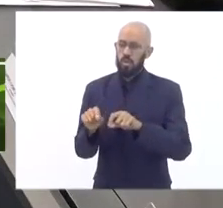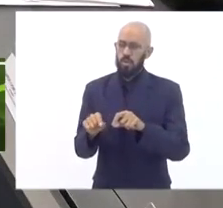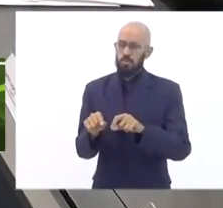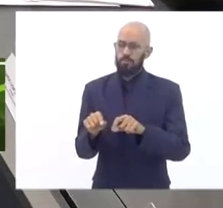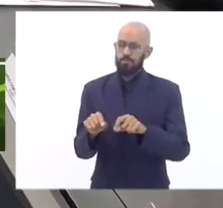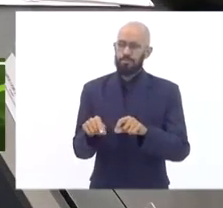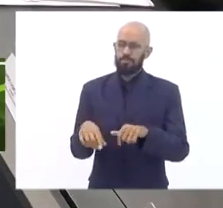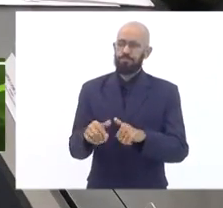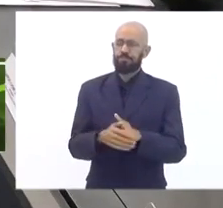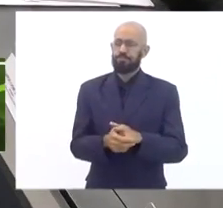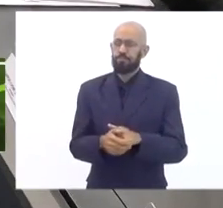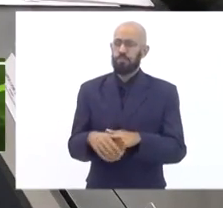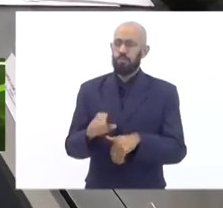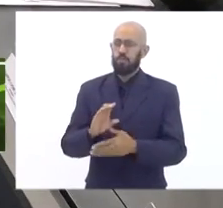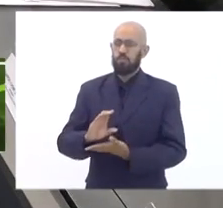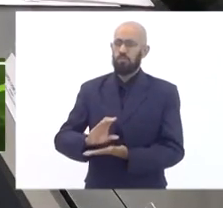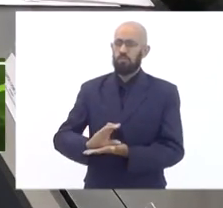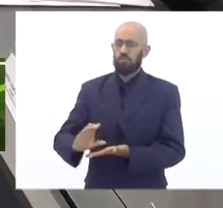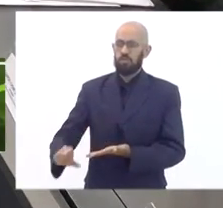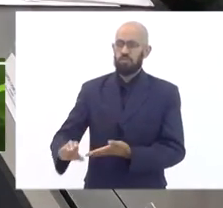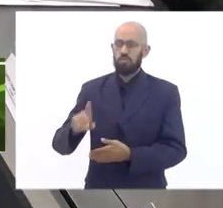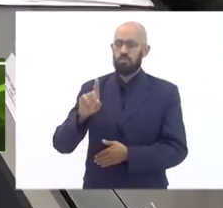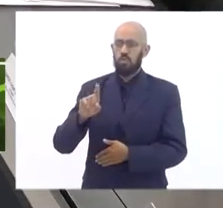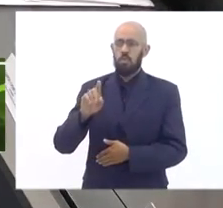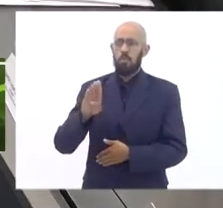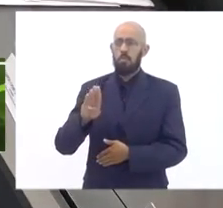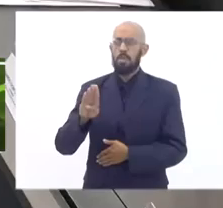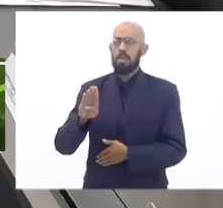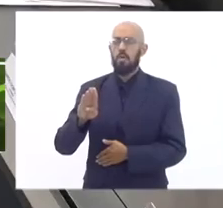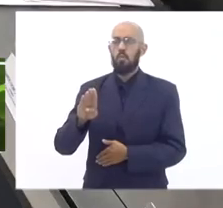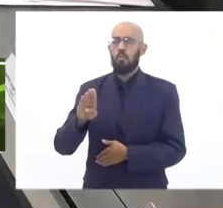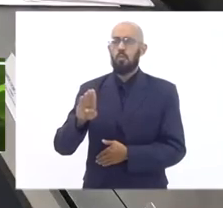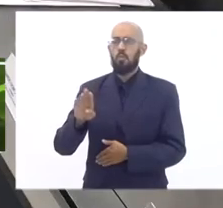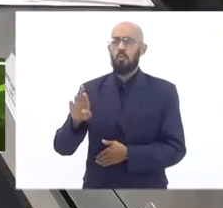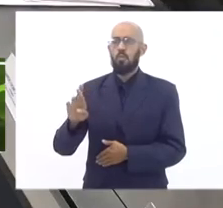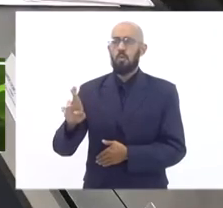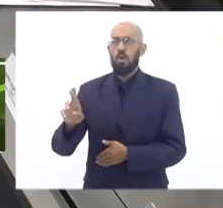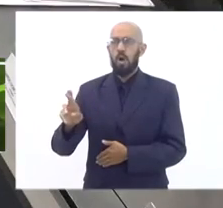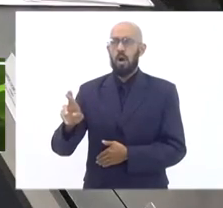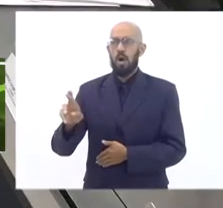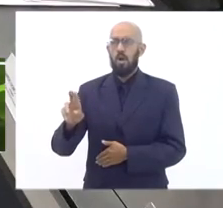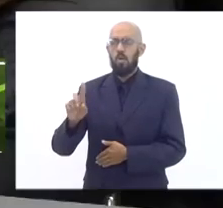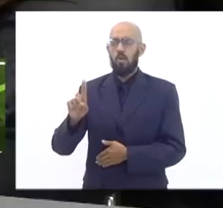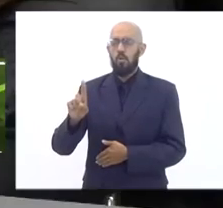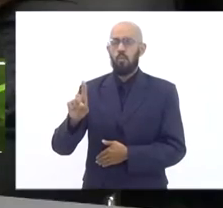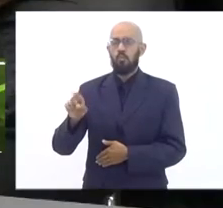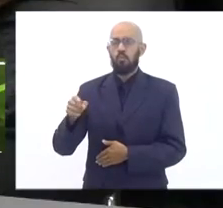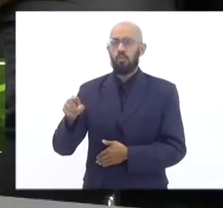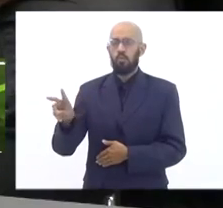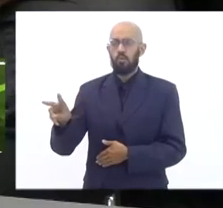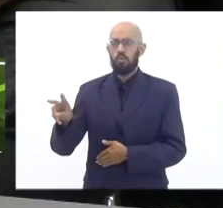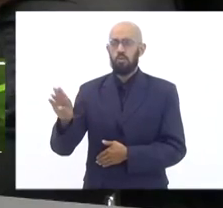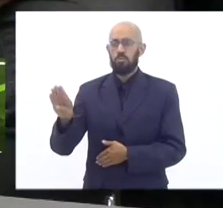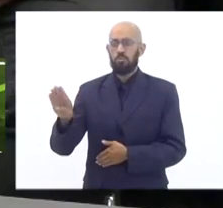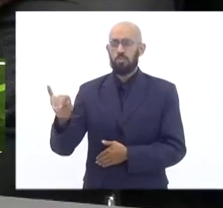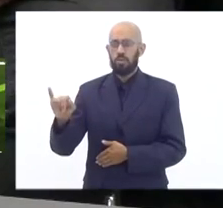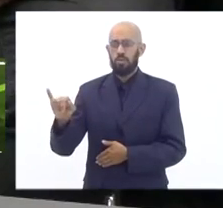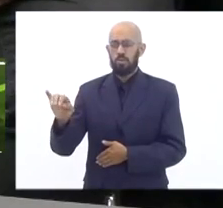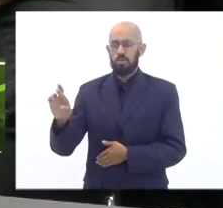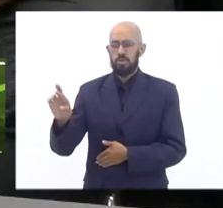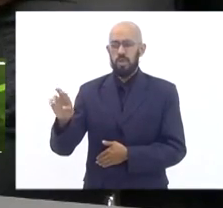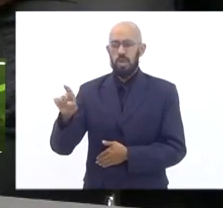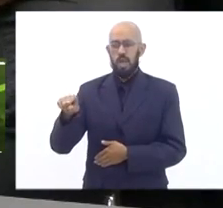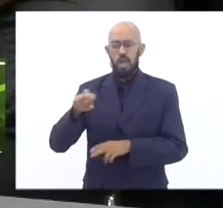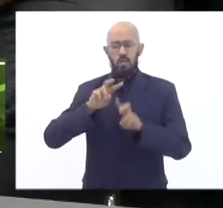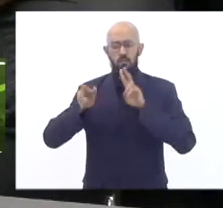de 1,2 bilhão é algo visível, né, que impactaria na prestação